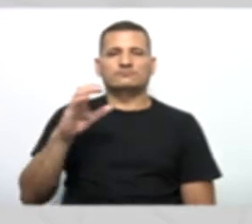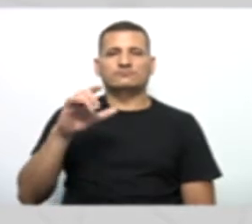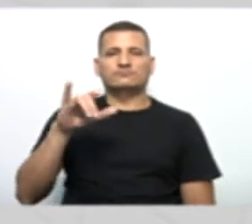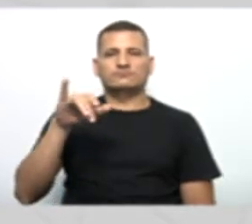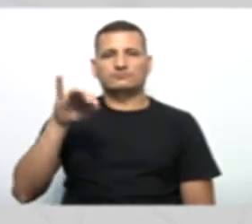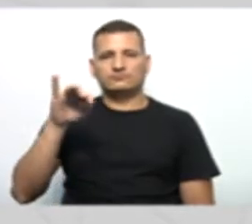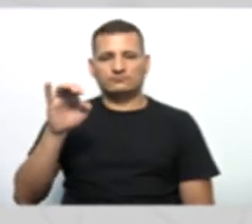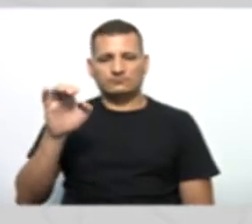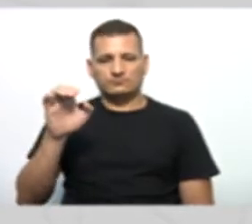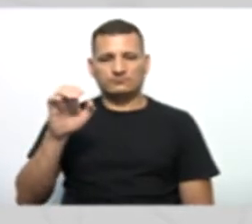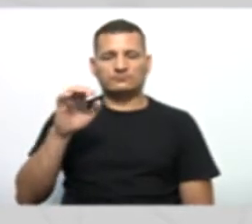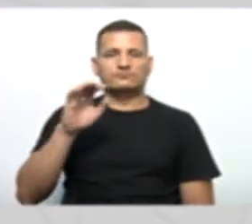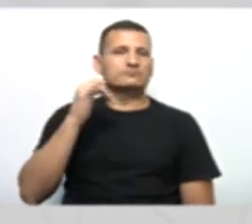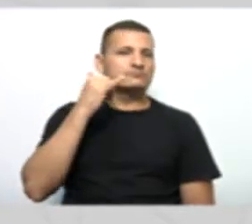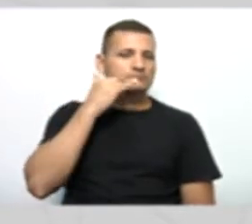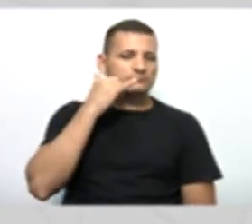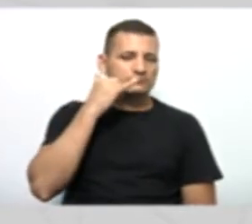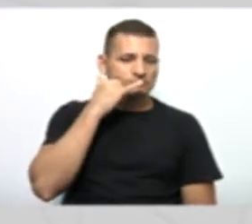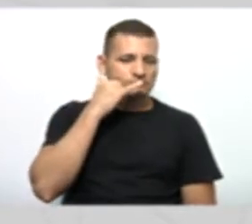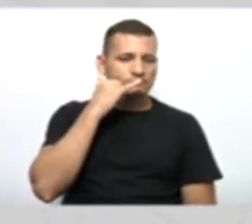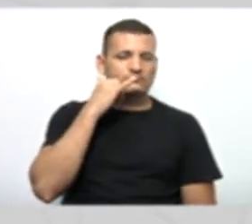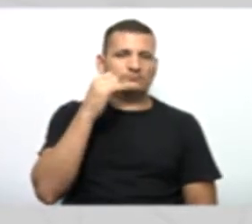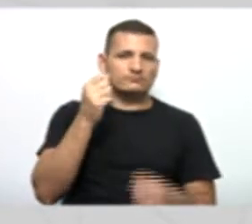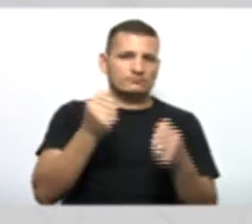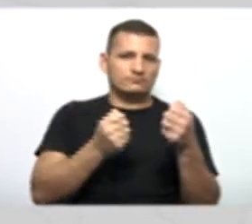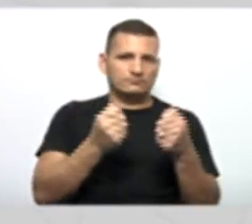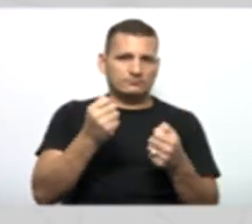chamada telefone e uma tabela chamada carro.